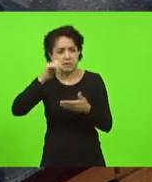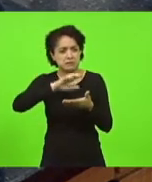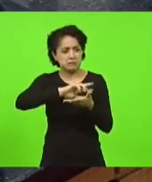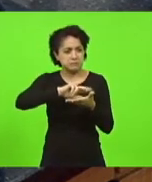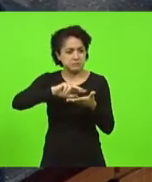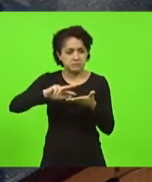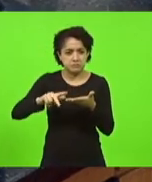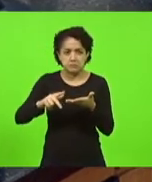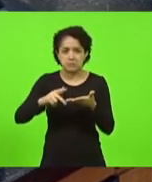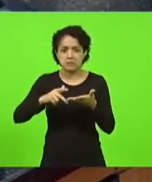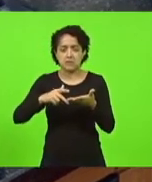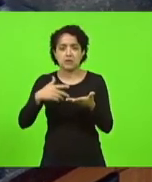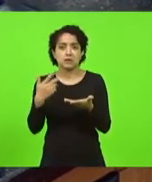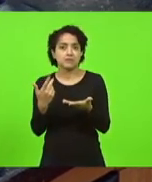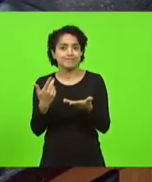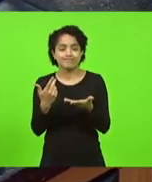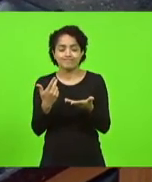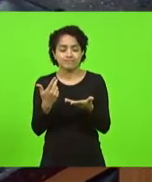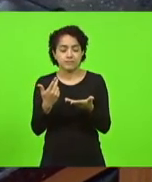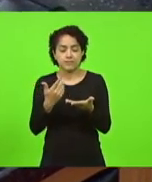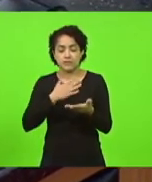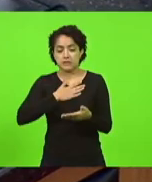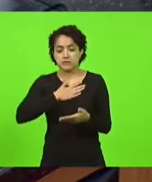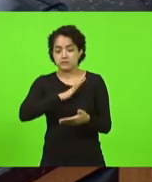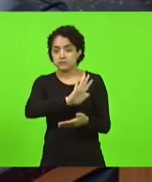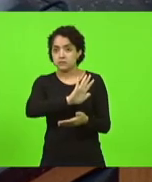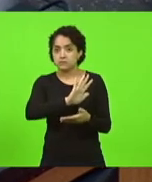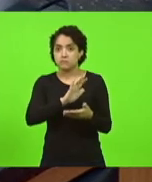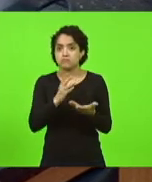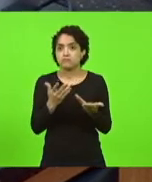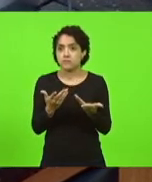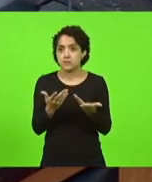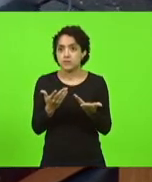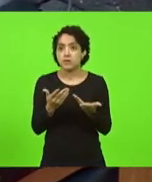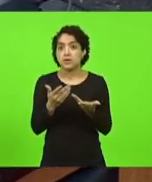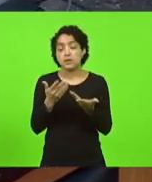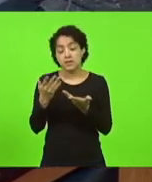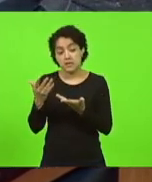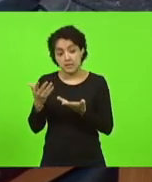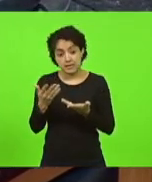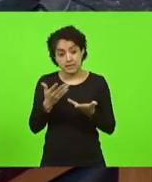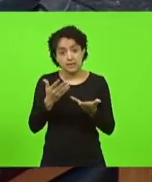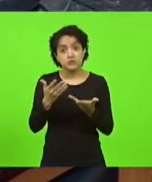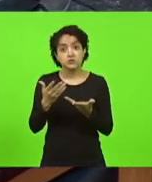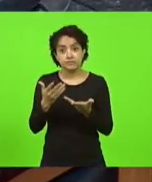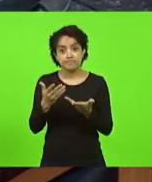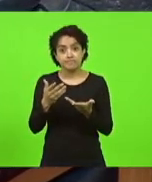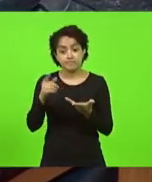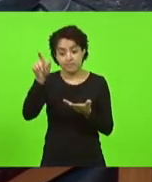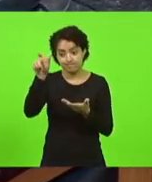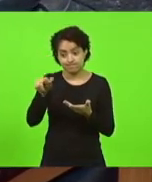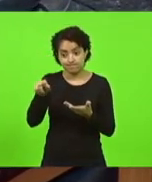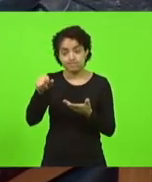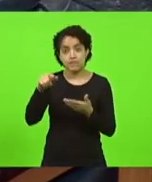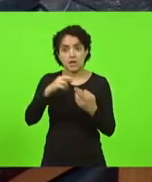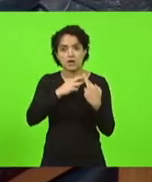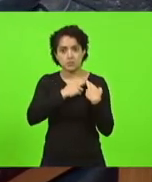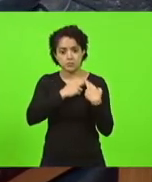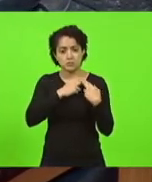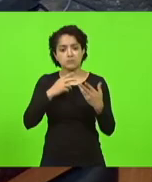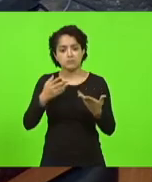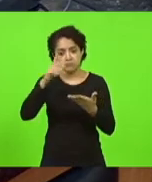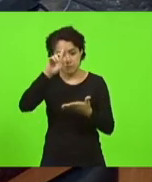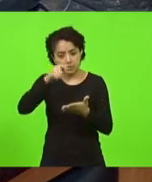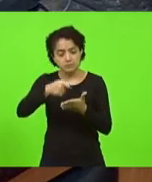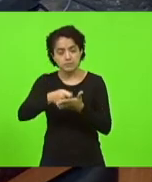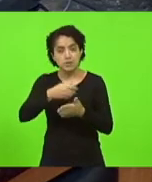coisas, farra do boi, são coisas que me dão repugnância, tá? E quem devia, literalmente, nós temos que tomar uma decisão e o